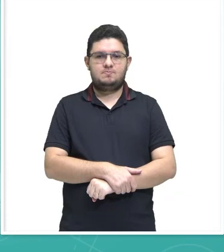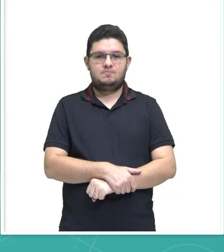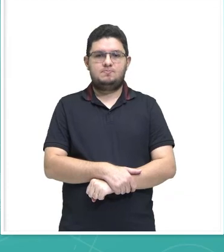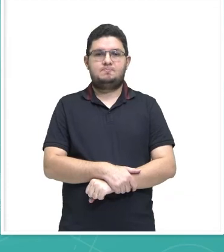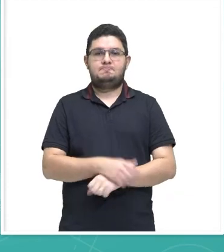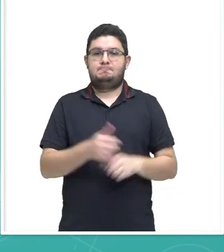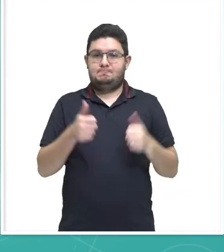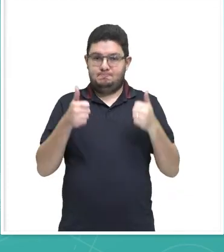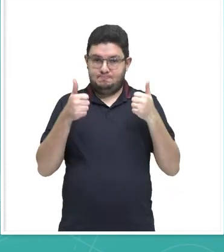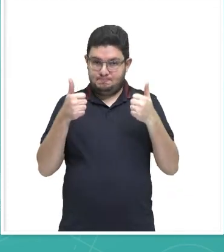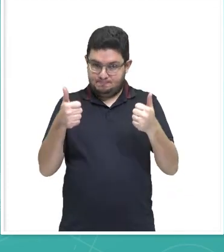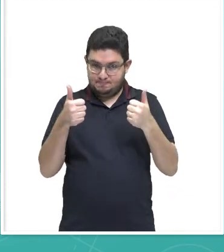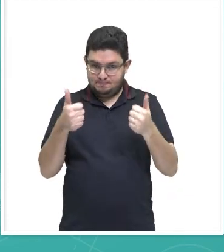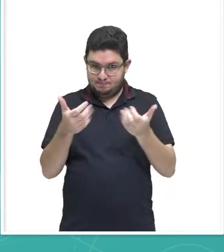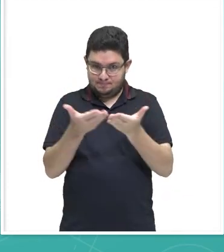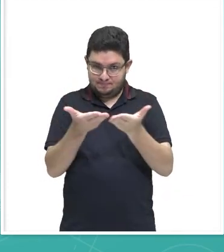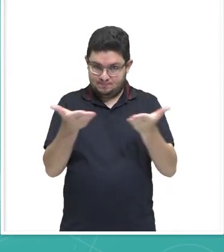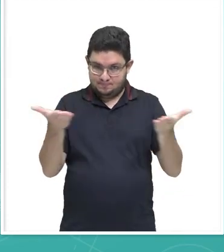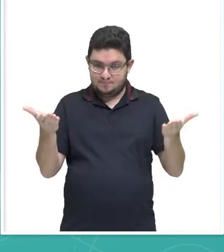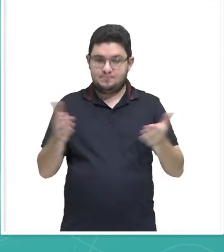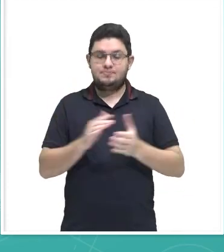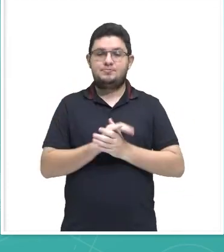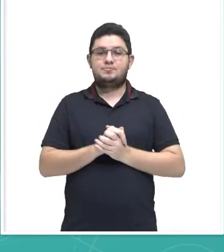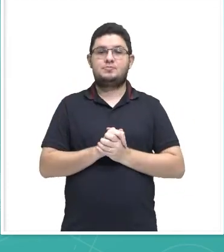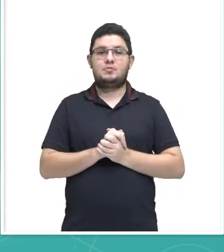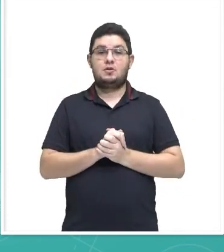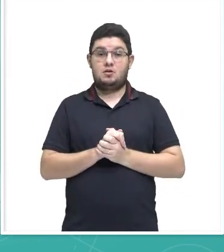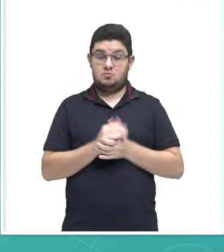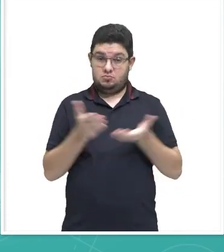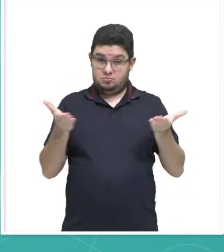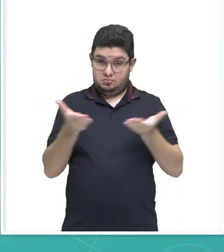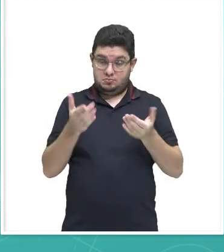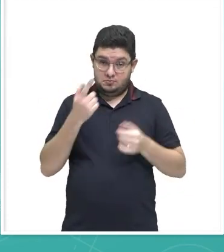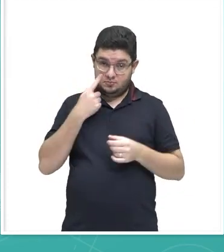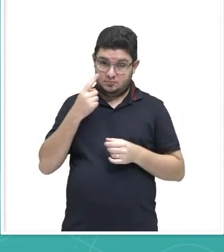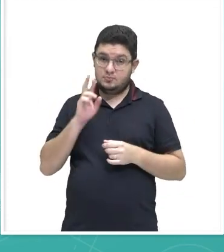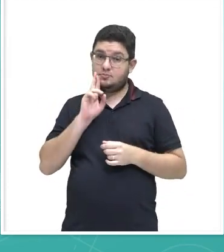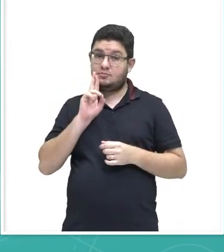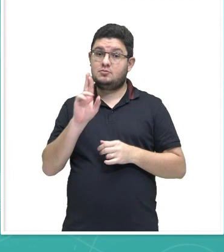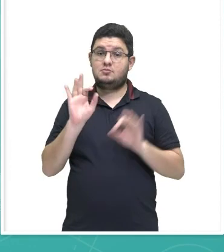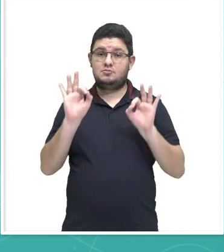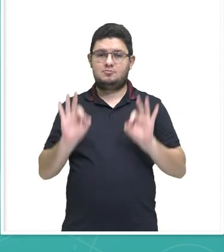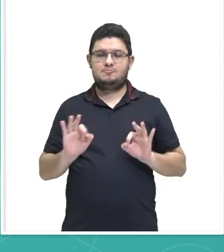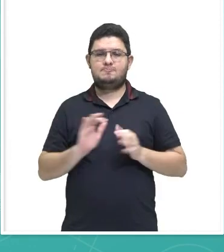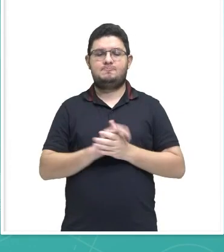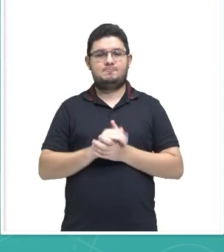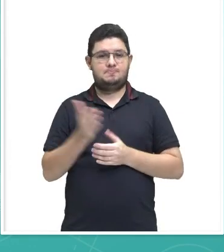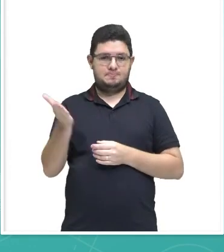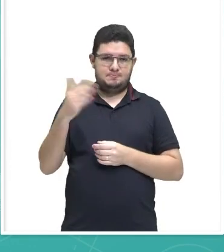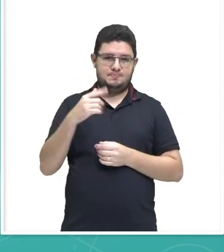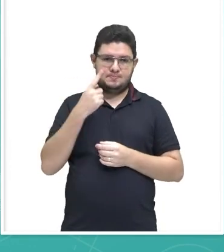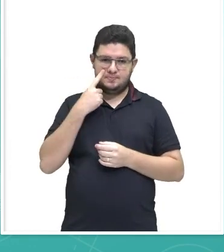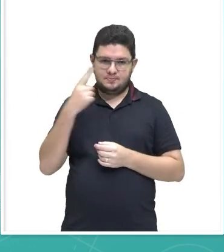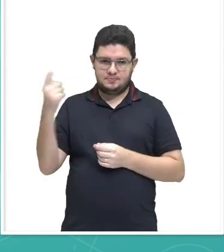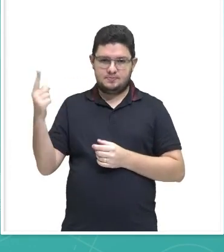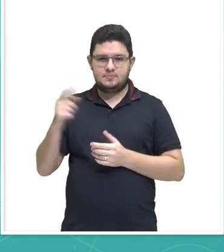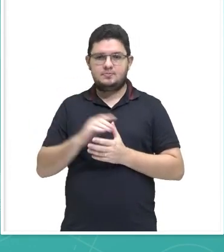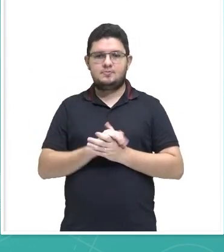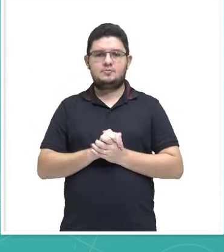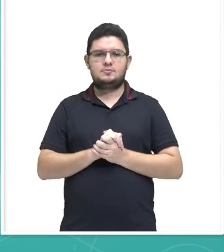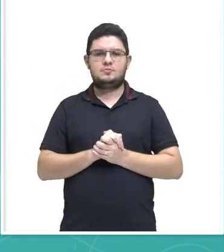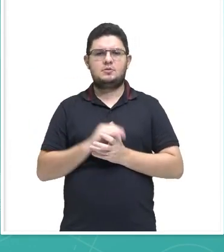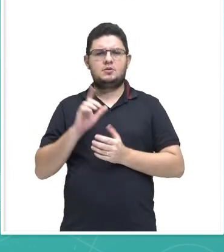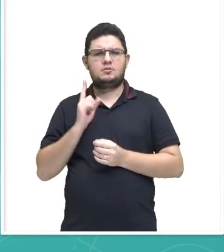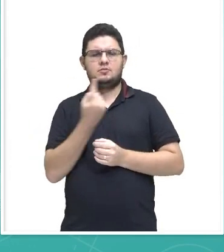Muito bem, turmas! Vamos lá, alunos, responder a nossa atividade? Vem comigo! Então, nós vamos aí